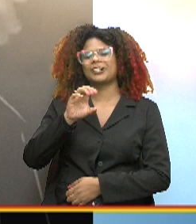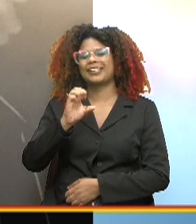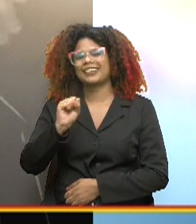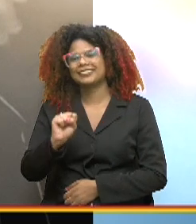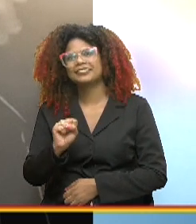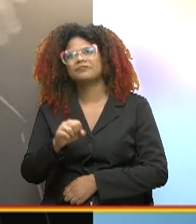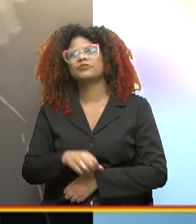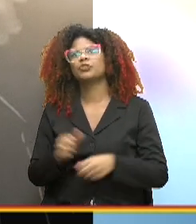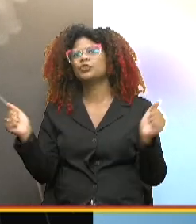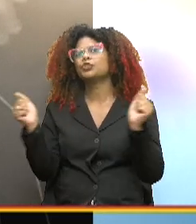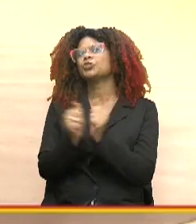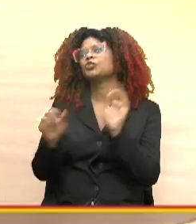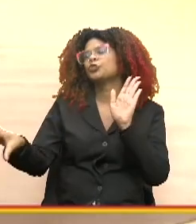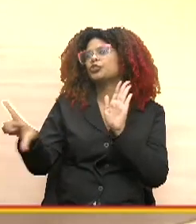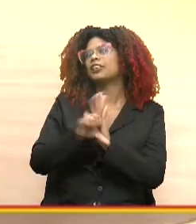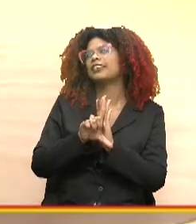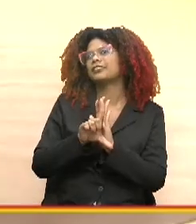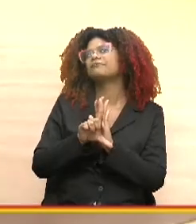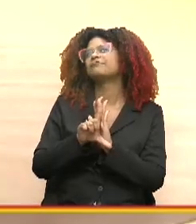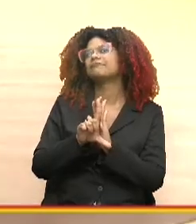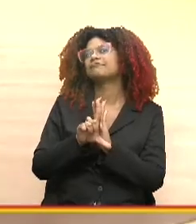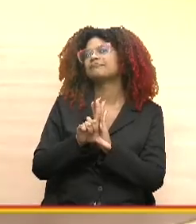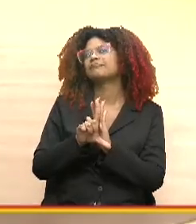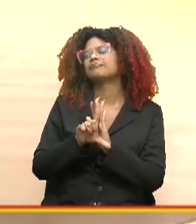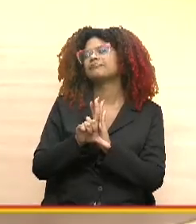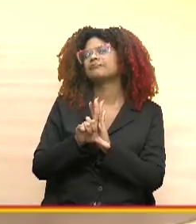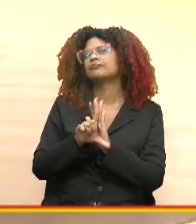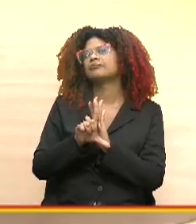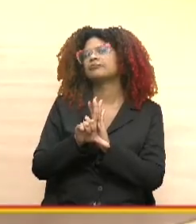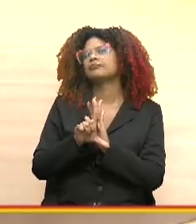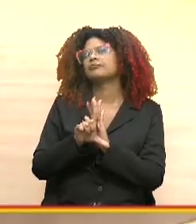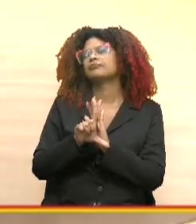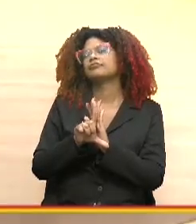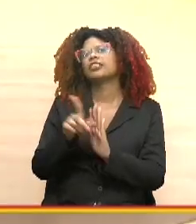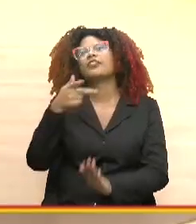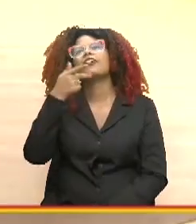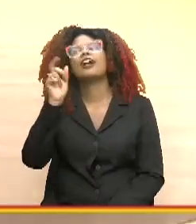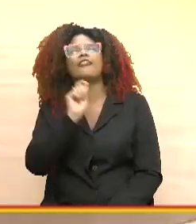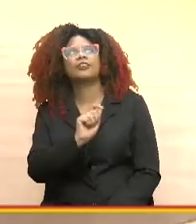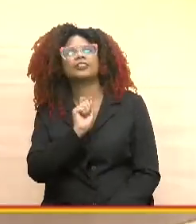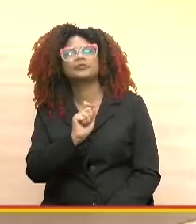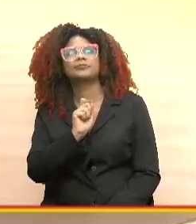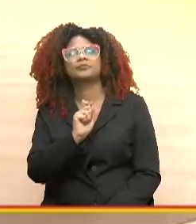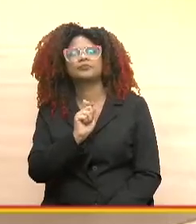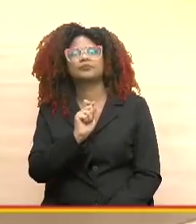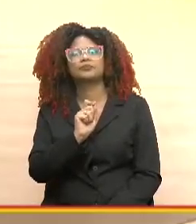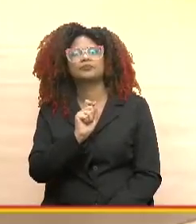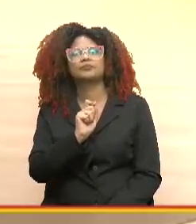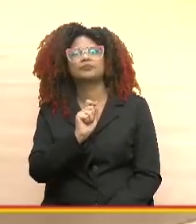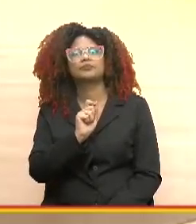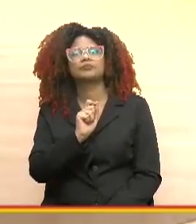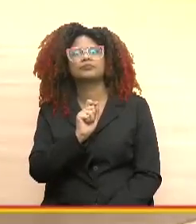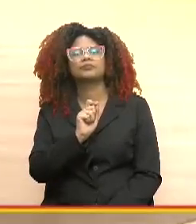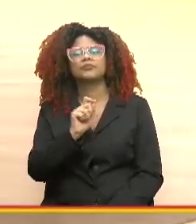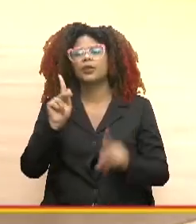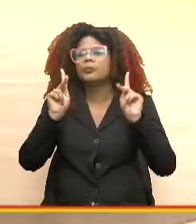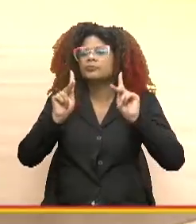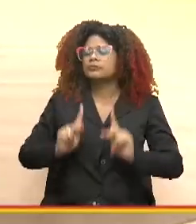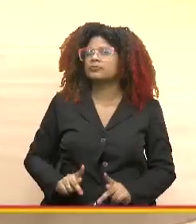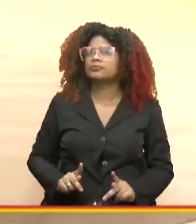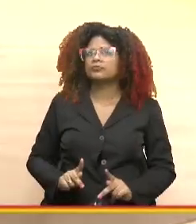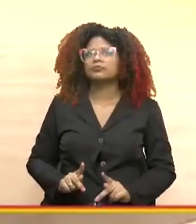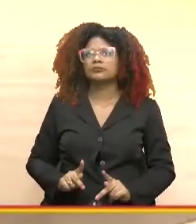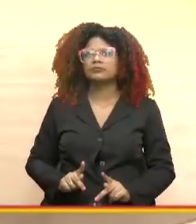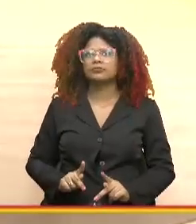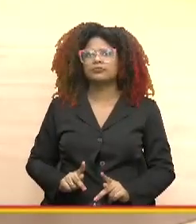junto com a lei que dizia que aquele que adotasse sozinho